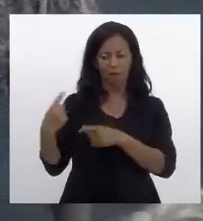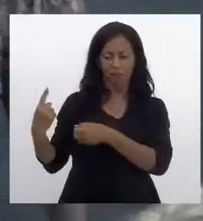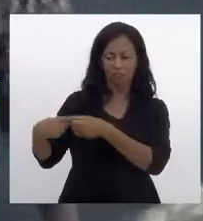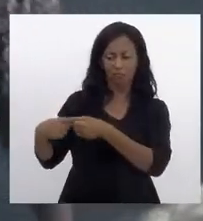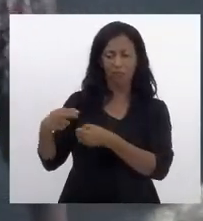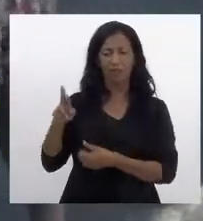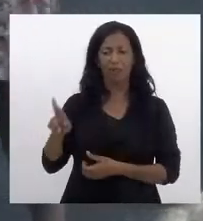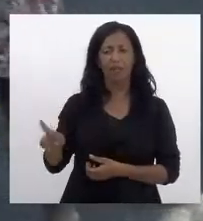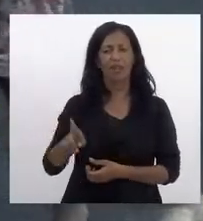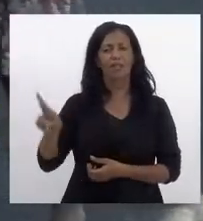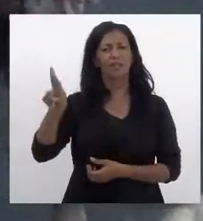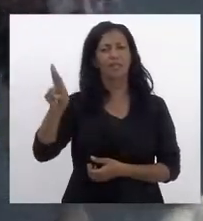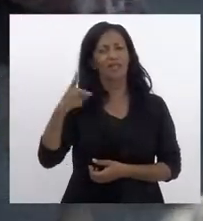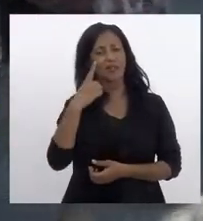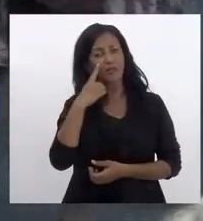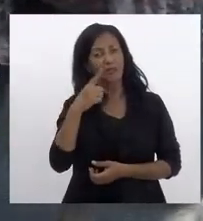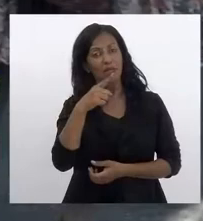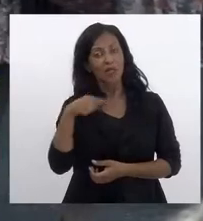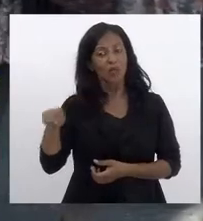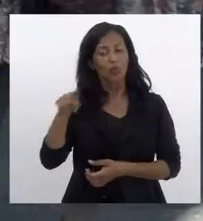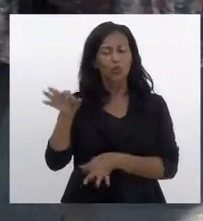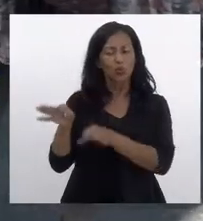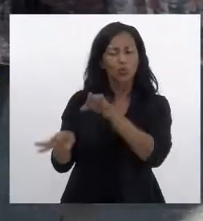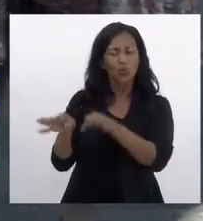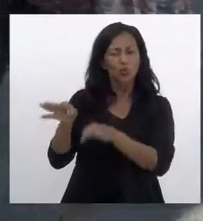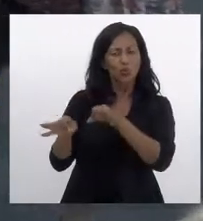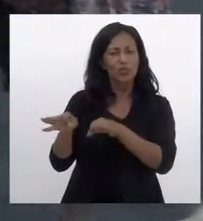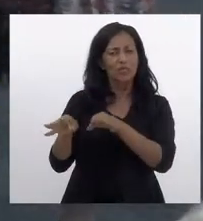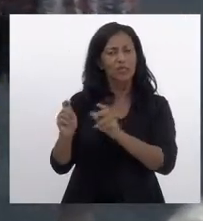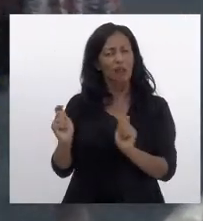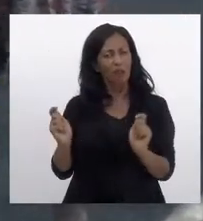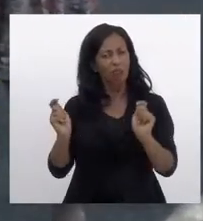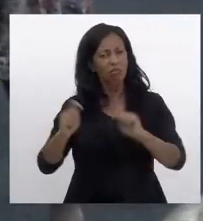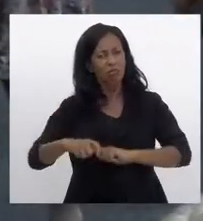para que até os juízes pudessem fazer,